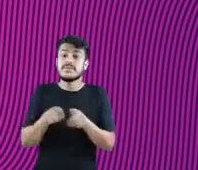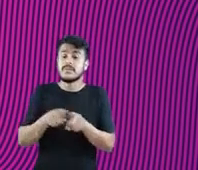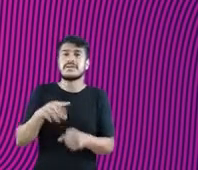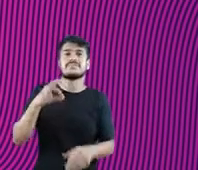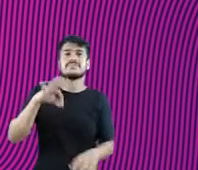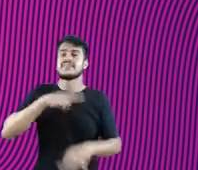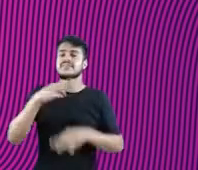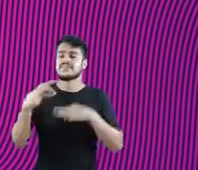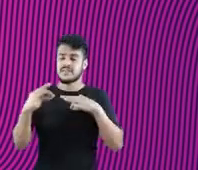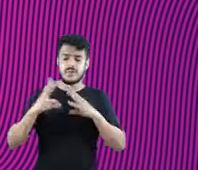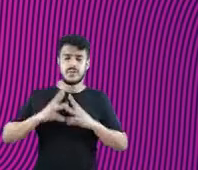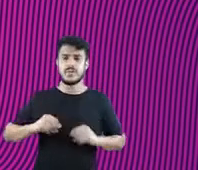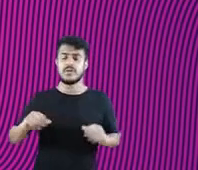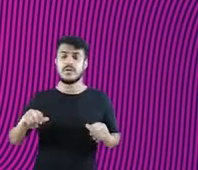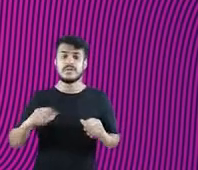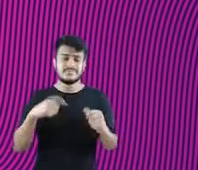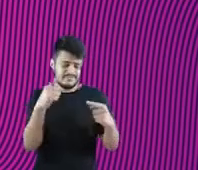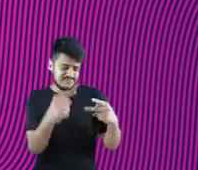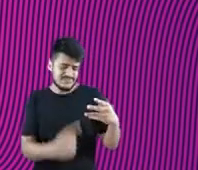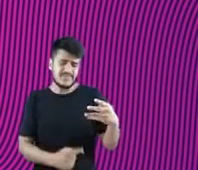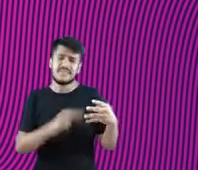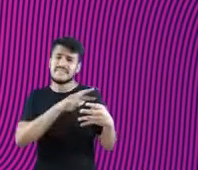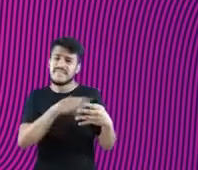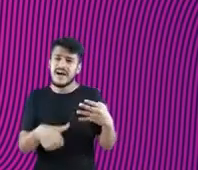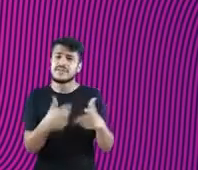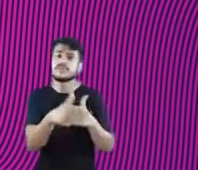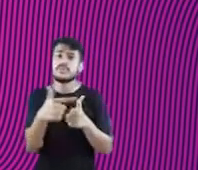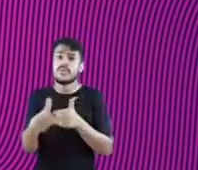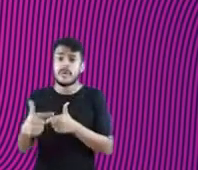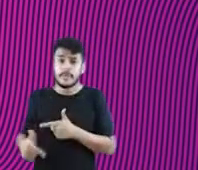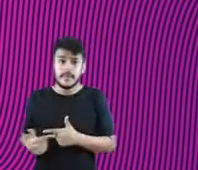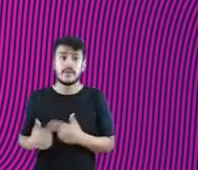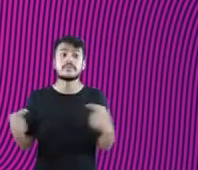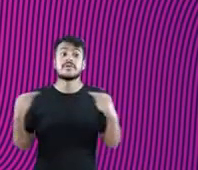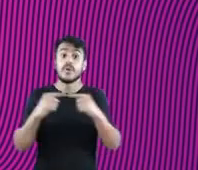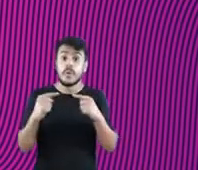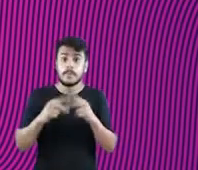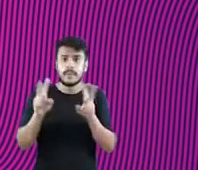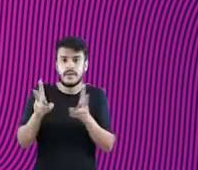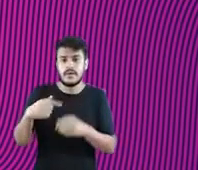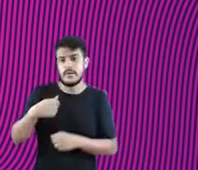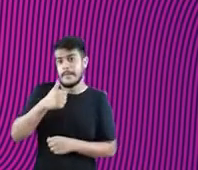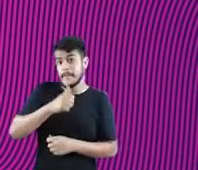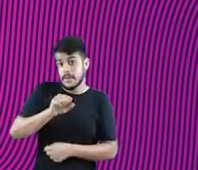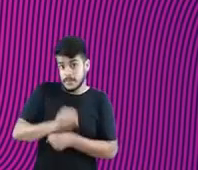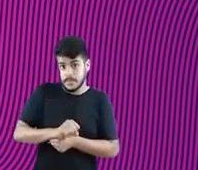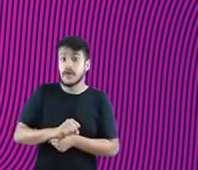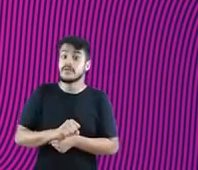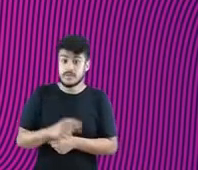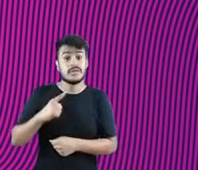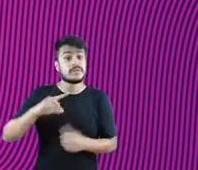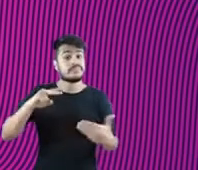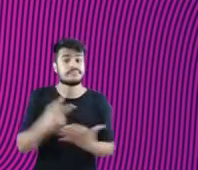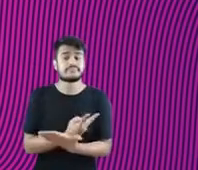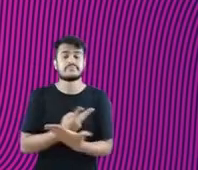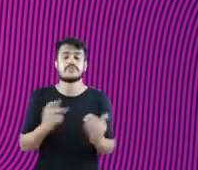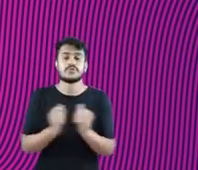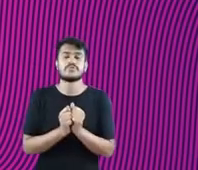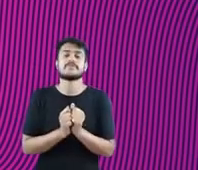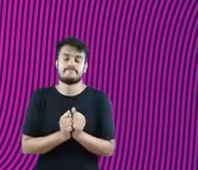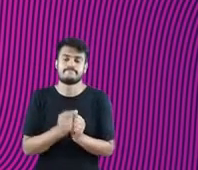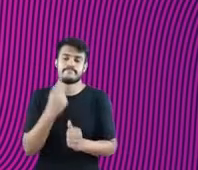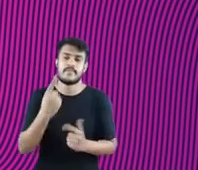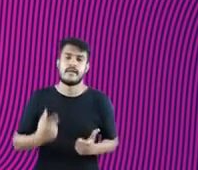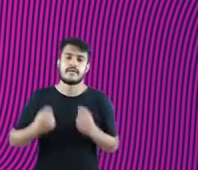enfim, inúmeros problemas associados à menopausa, ela tem o câncer de mama. Então, tudo aquilo que a